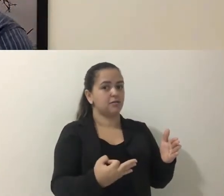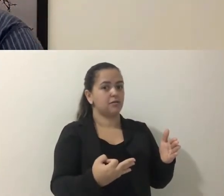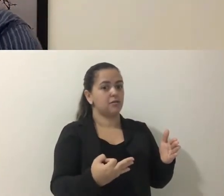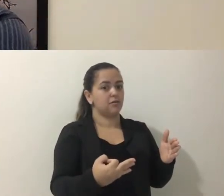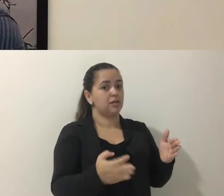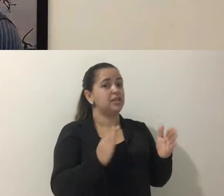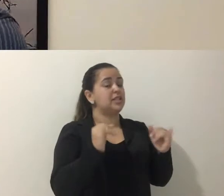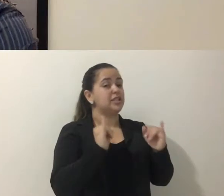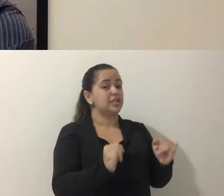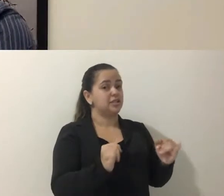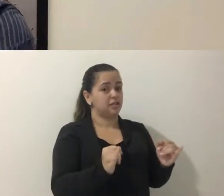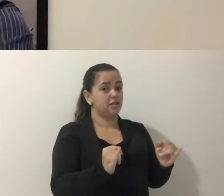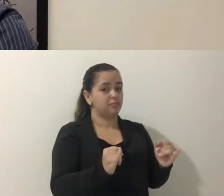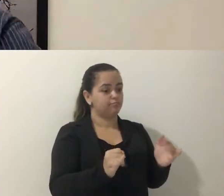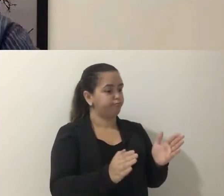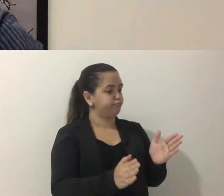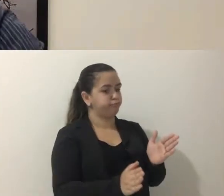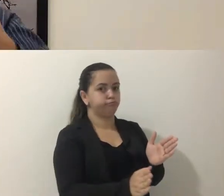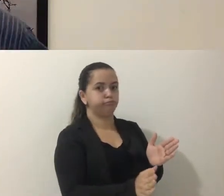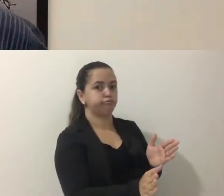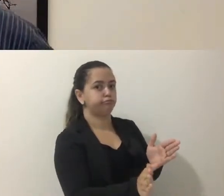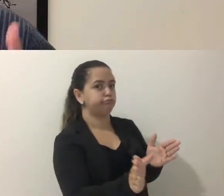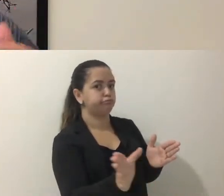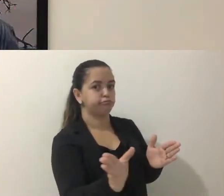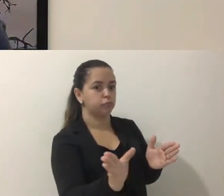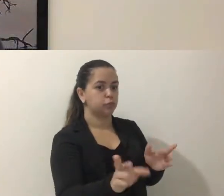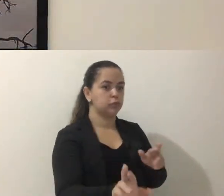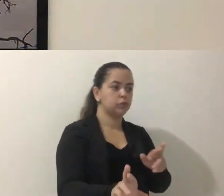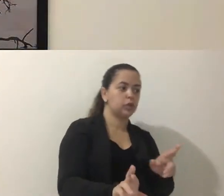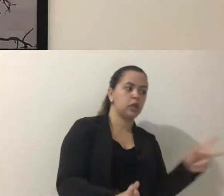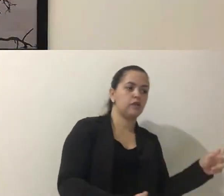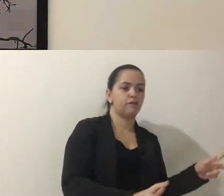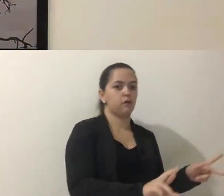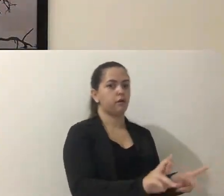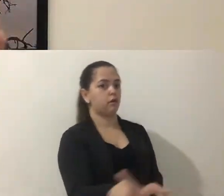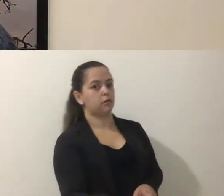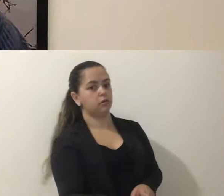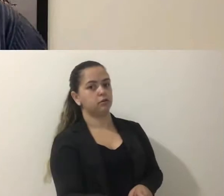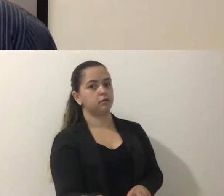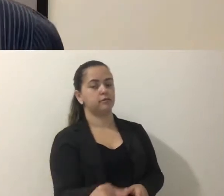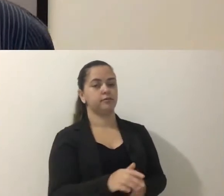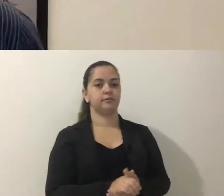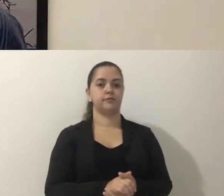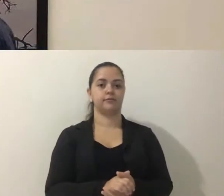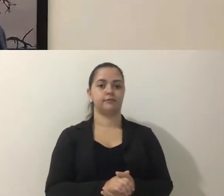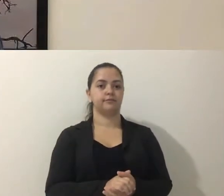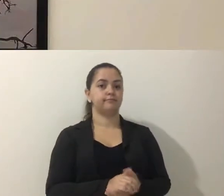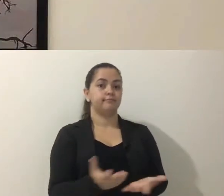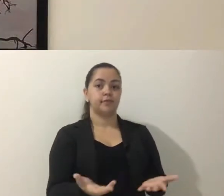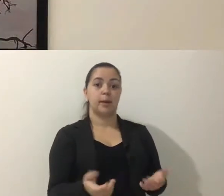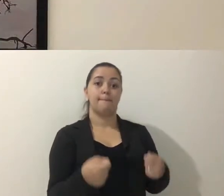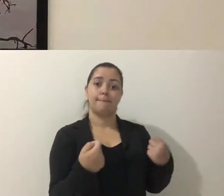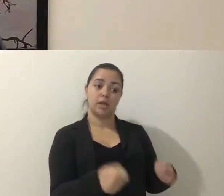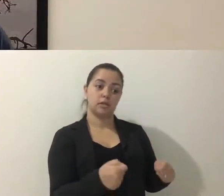deles ultrapassasse, excedesse aquele modo de vida que era apresentado pelos escribas e fariseus, eles deveriam seguir a